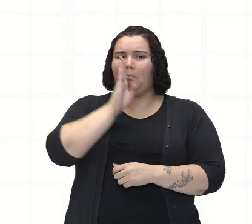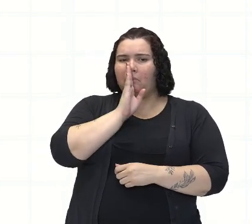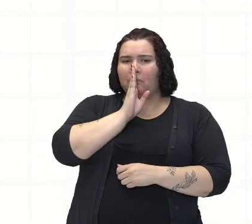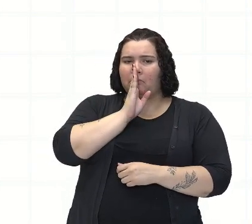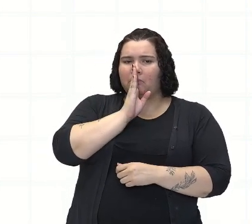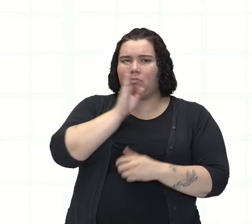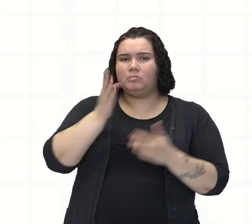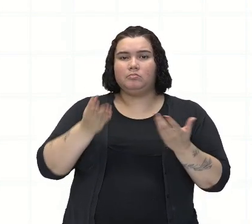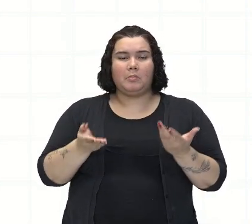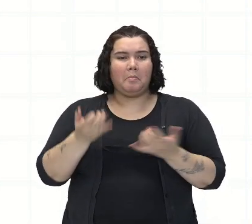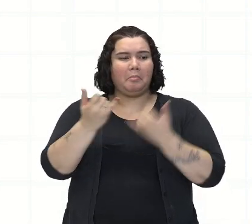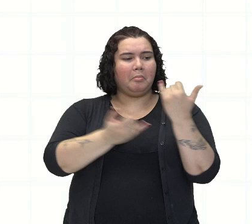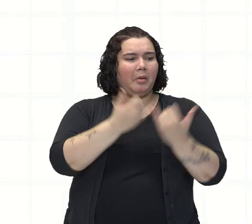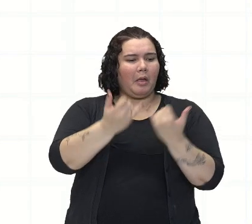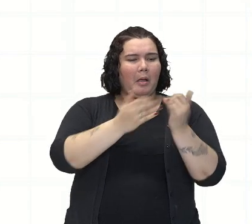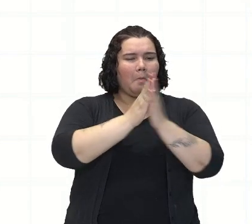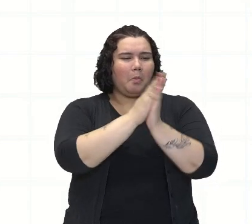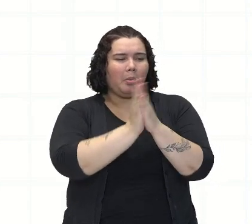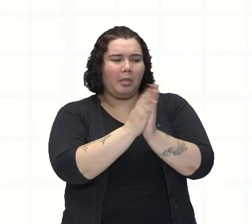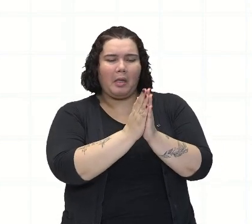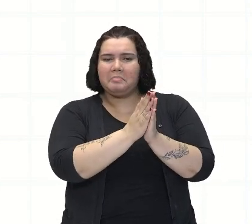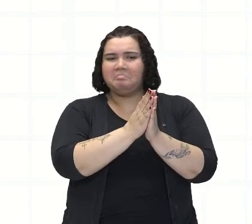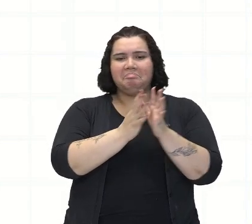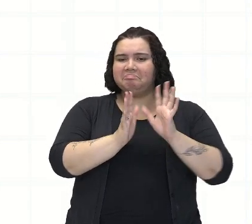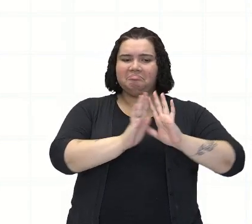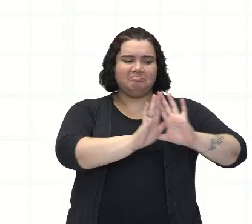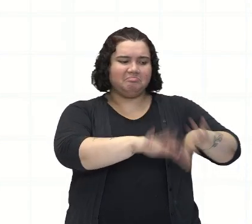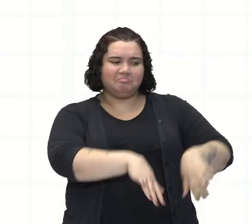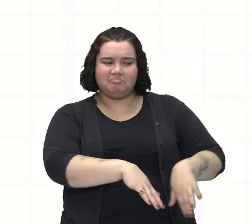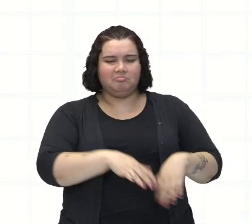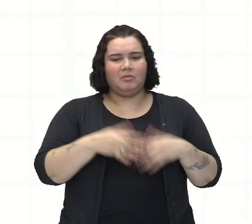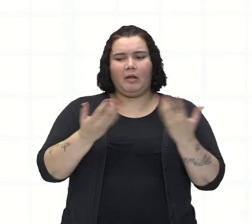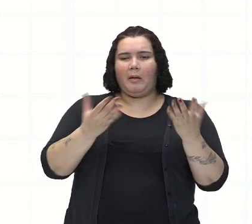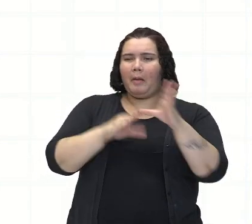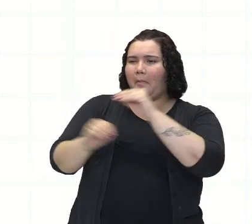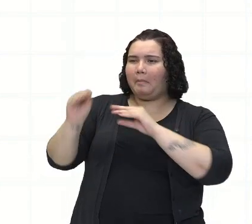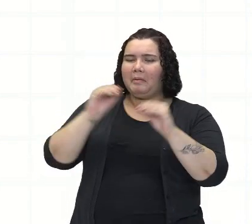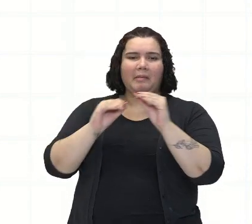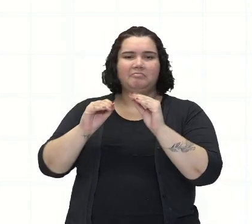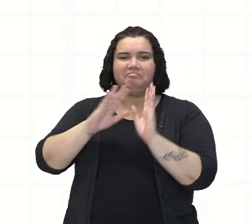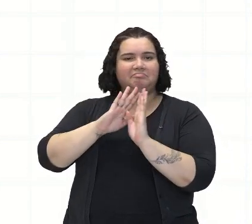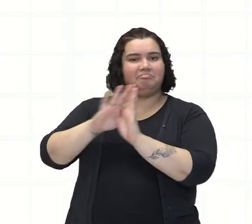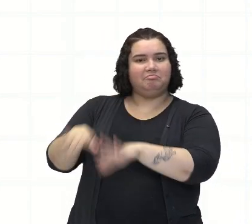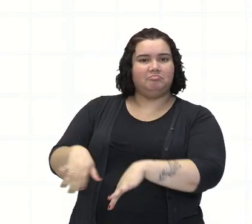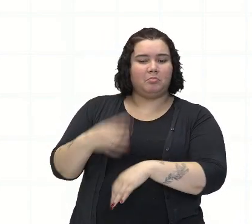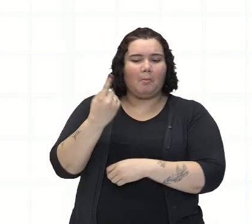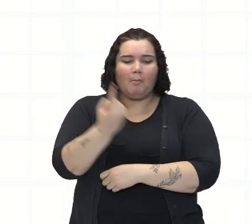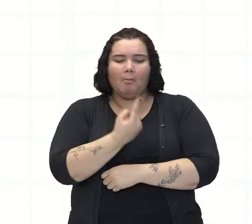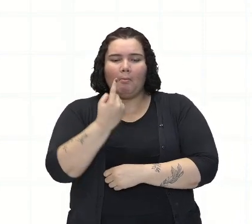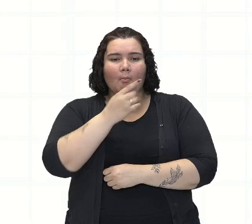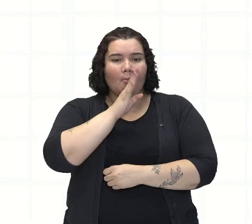de brincar com as bruxas de pano, com os brinquedos, né, como as crianças geralmente gostam nessa época.